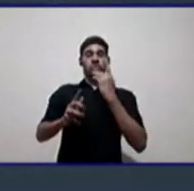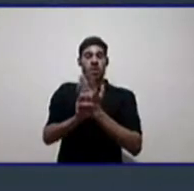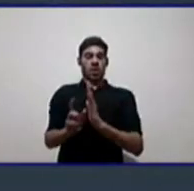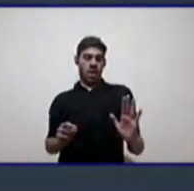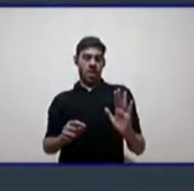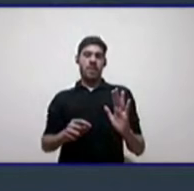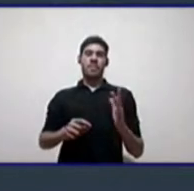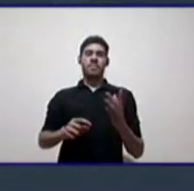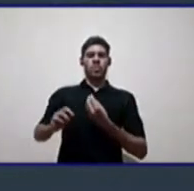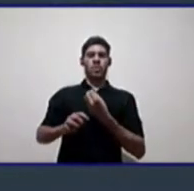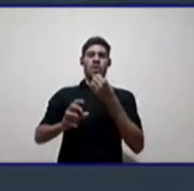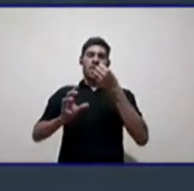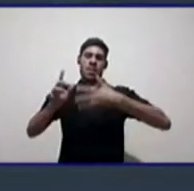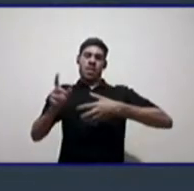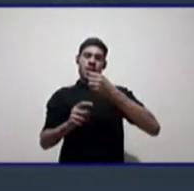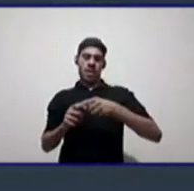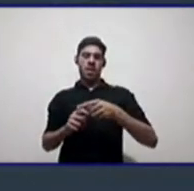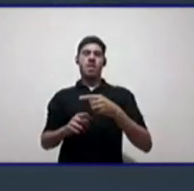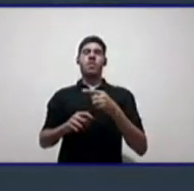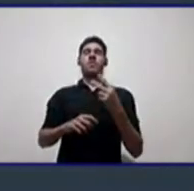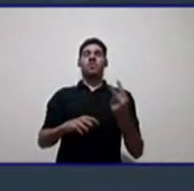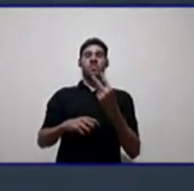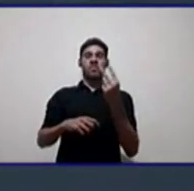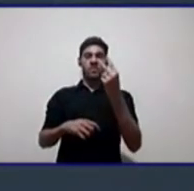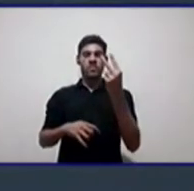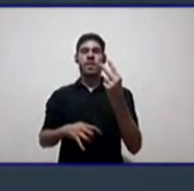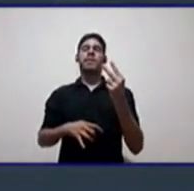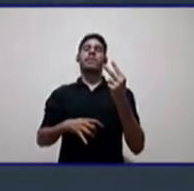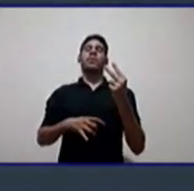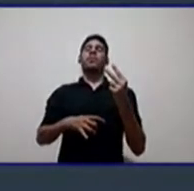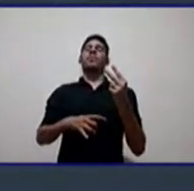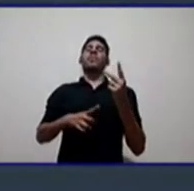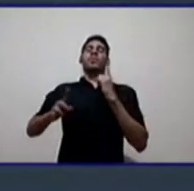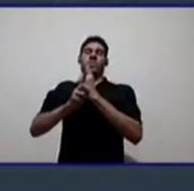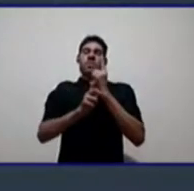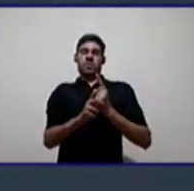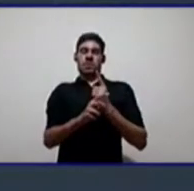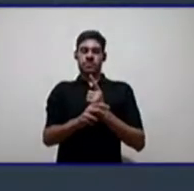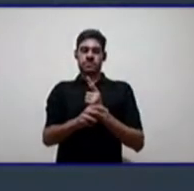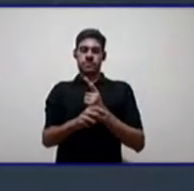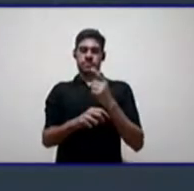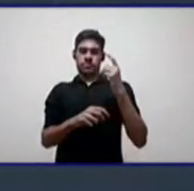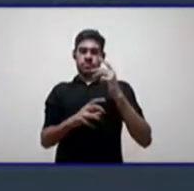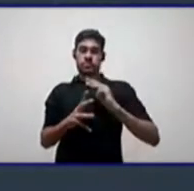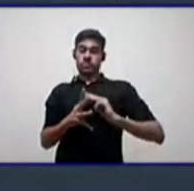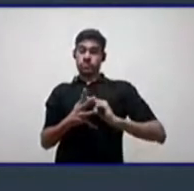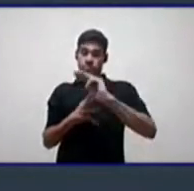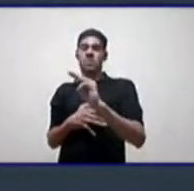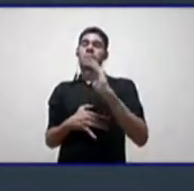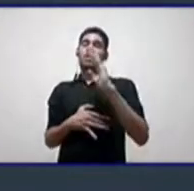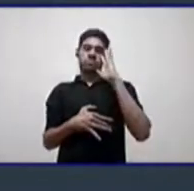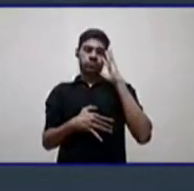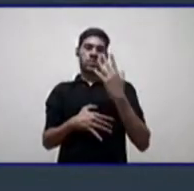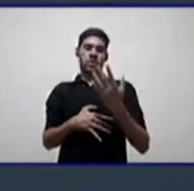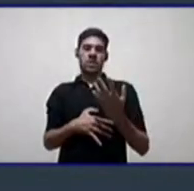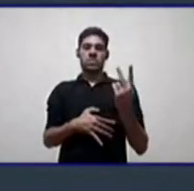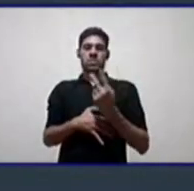descrição detalhada, o valor da operação e a identificação do emitente e do destinatário e